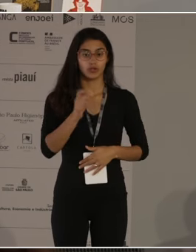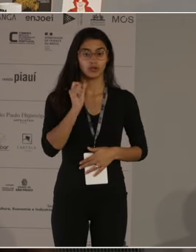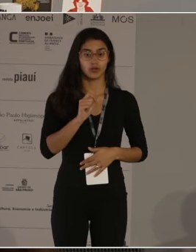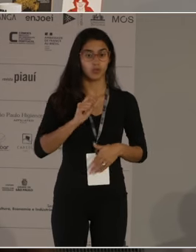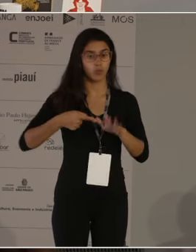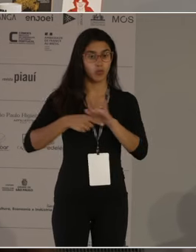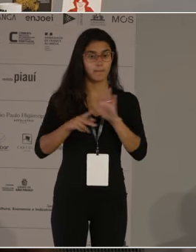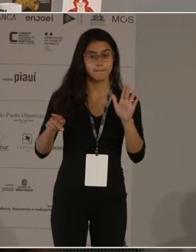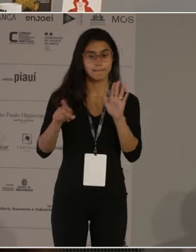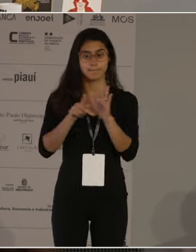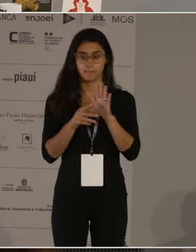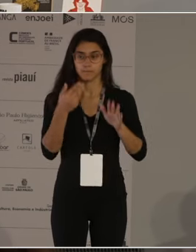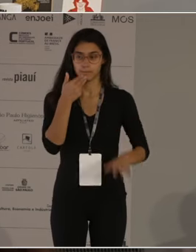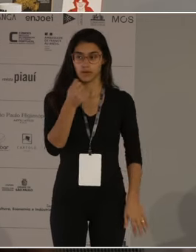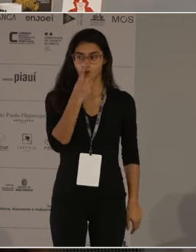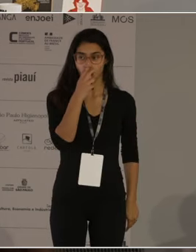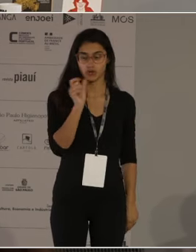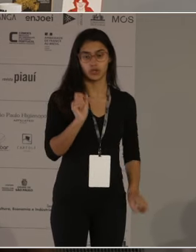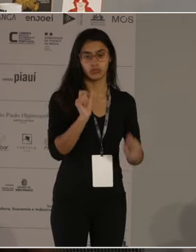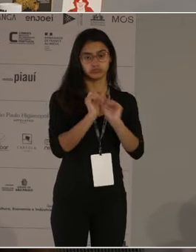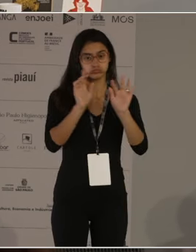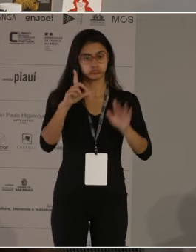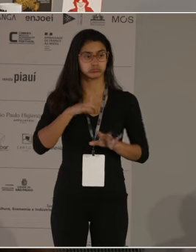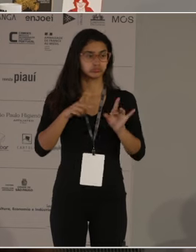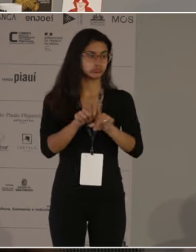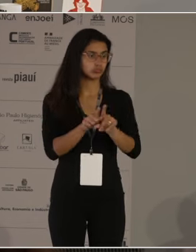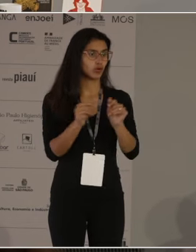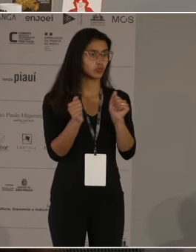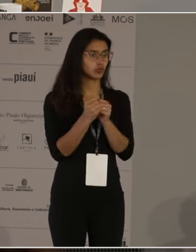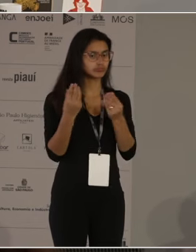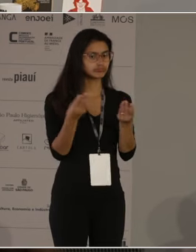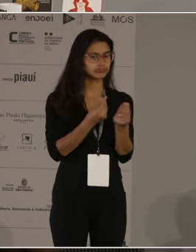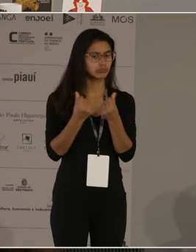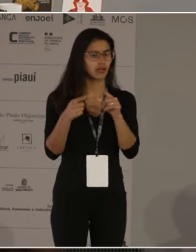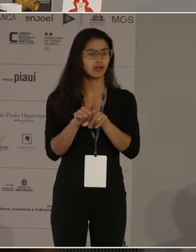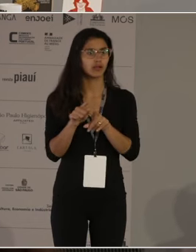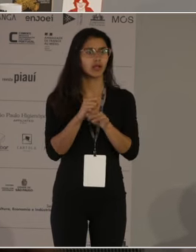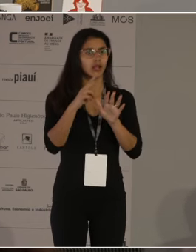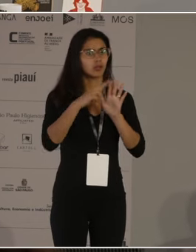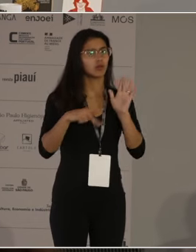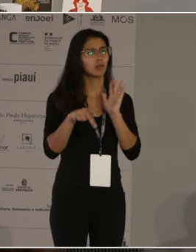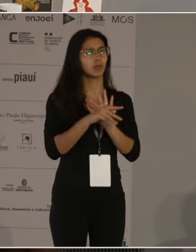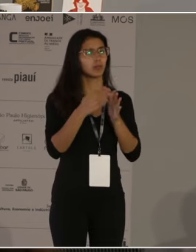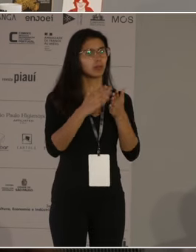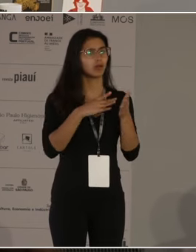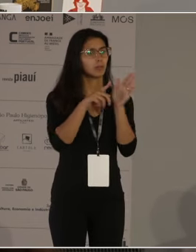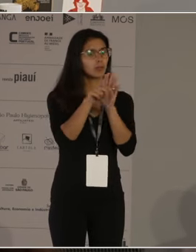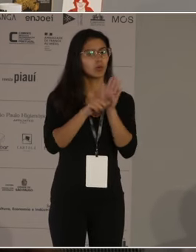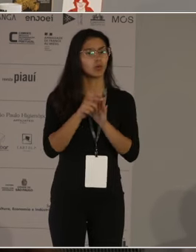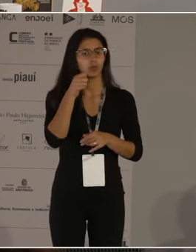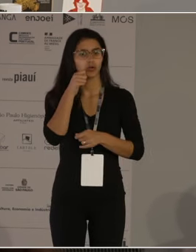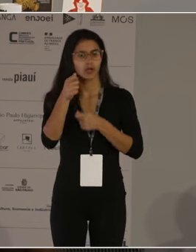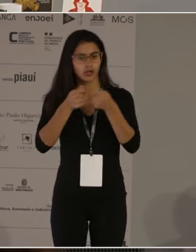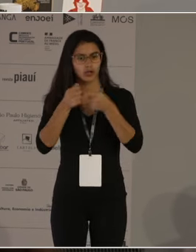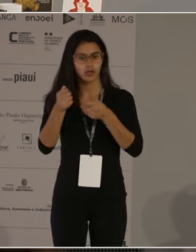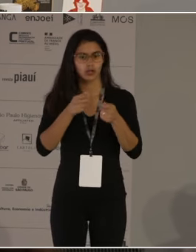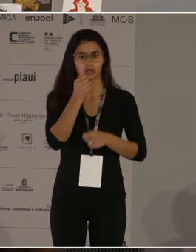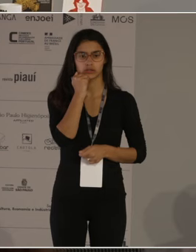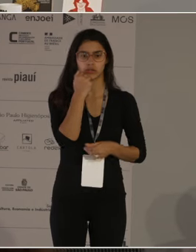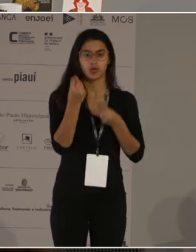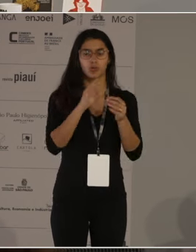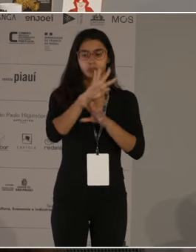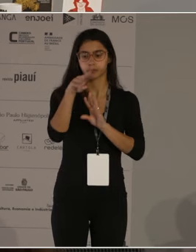de uma maneira muito, eu acho, clara, para quem tiver um pouco mais de sensibilidade na leitura do seu livro. Quer dizer, a pergunta, como jornalista de ciência, como